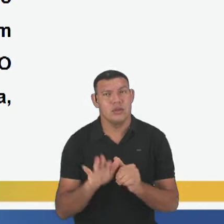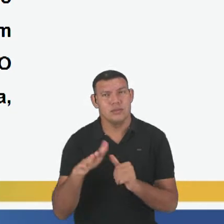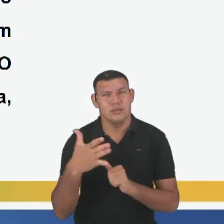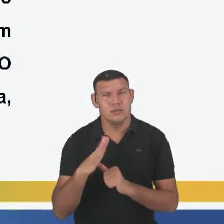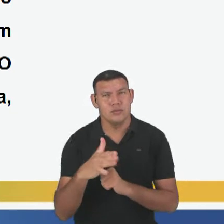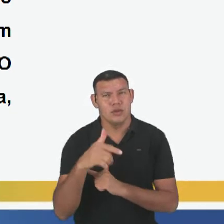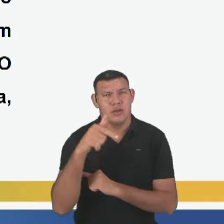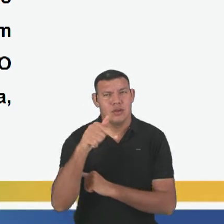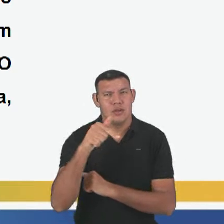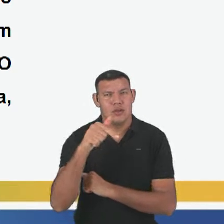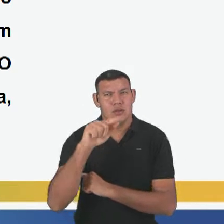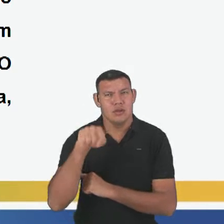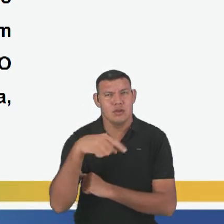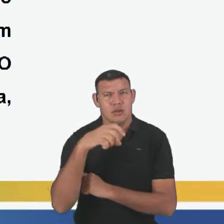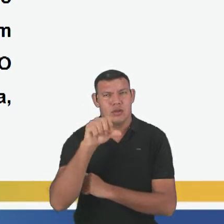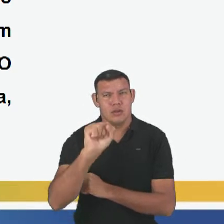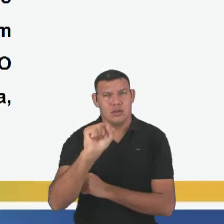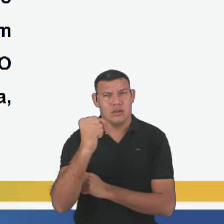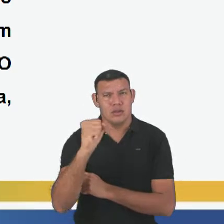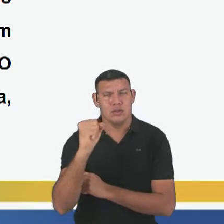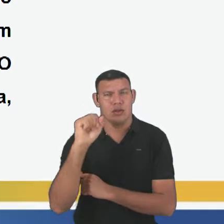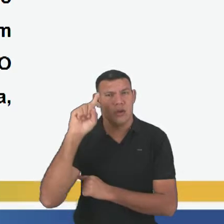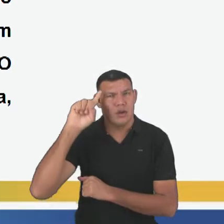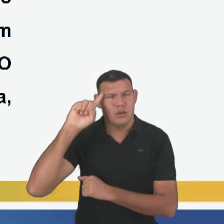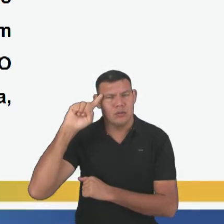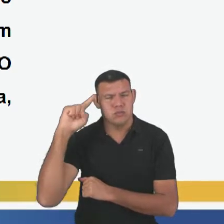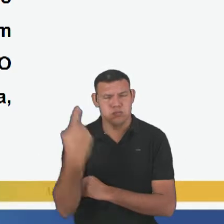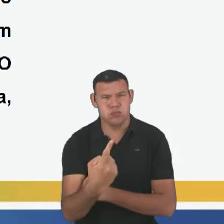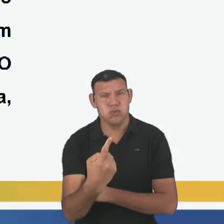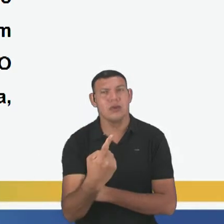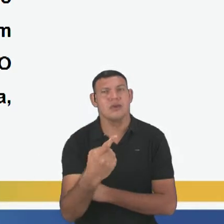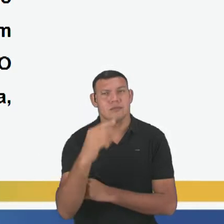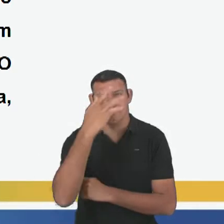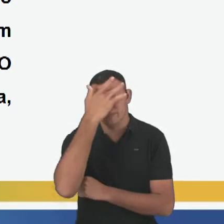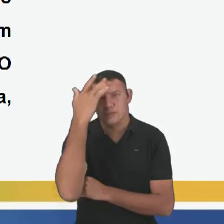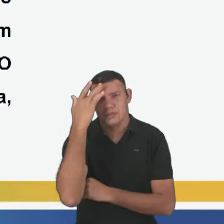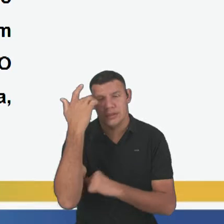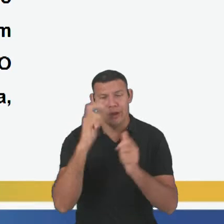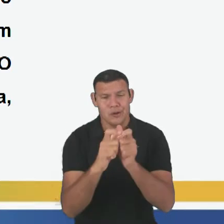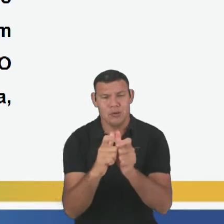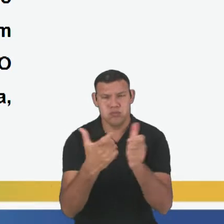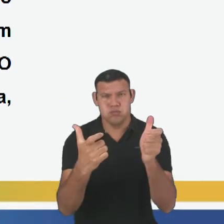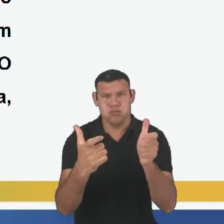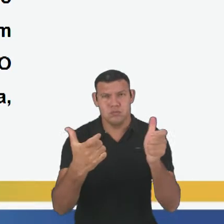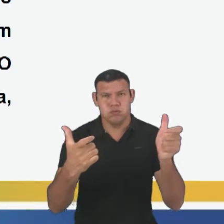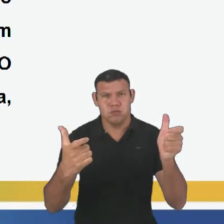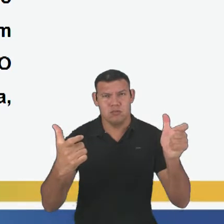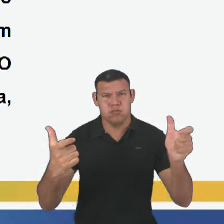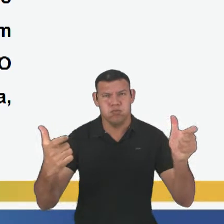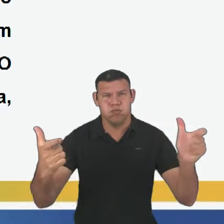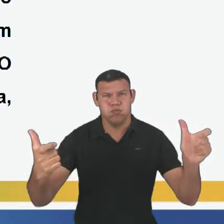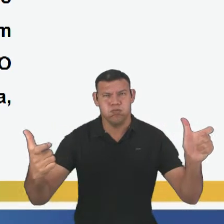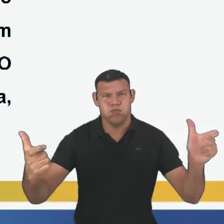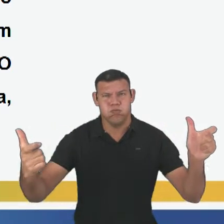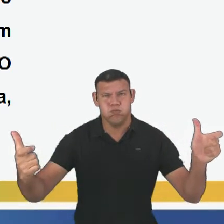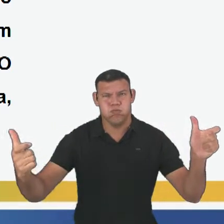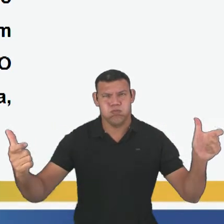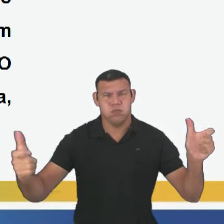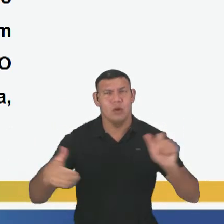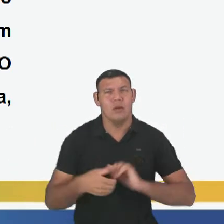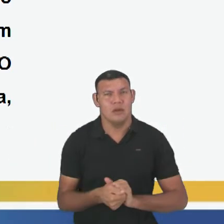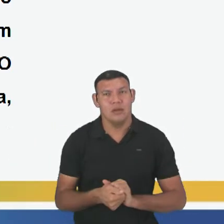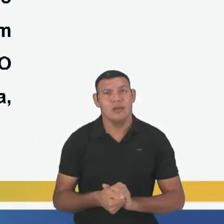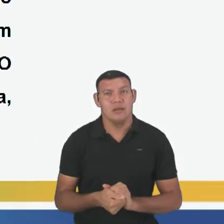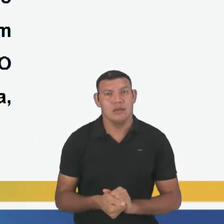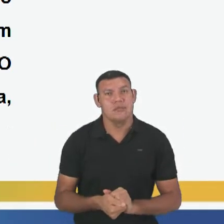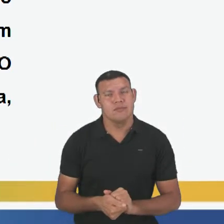de 7,88 bilhões de pessoas e continua crescendo anualmente, porém, já